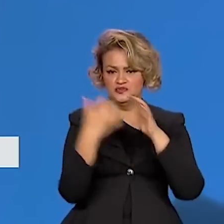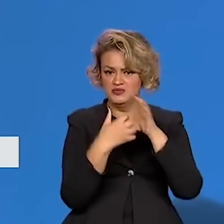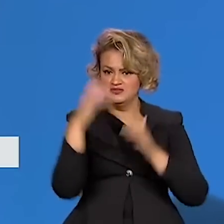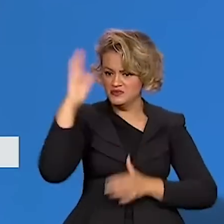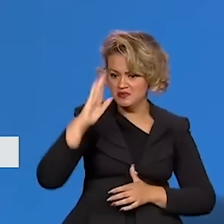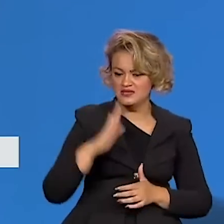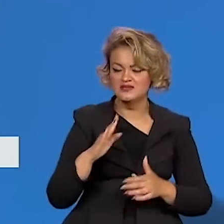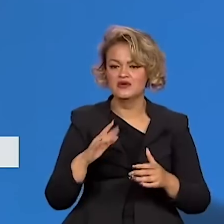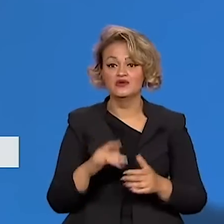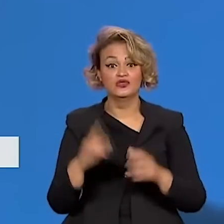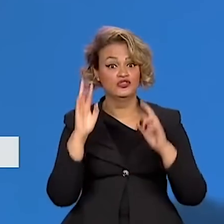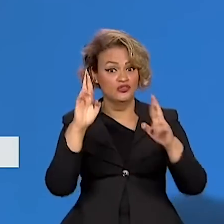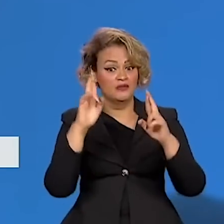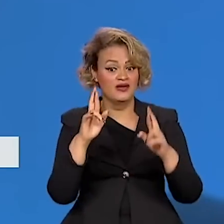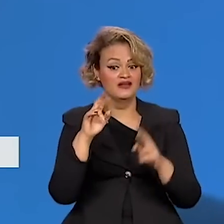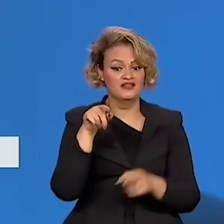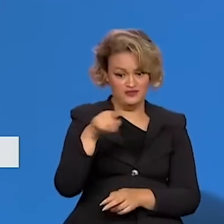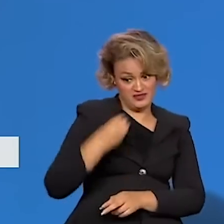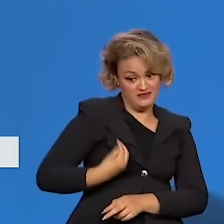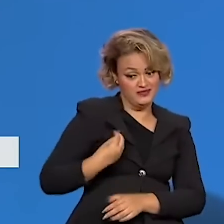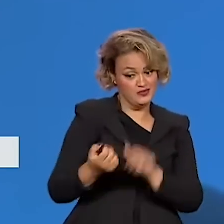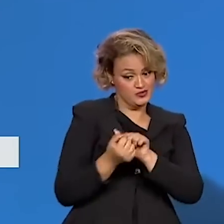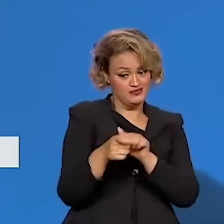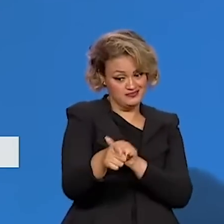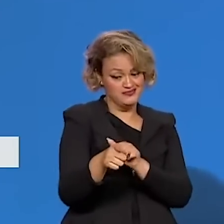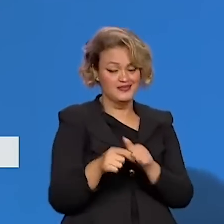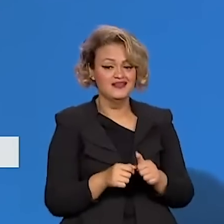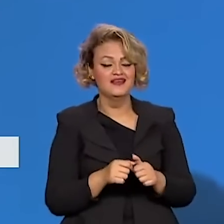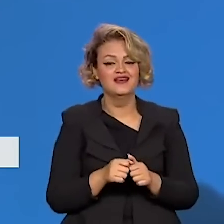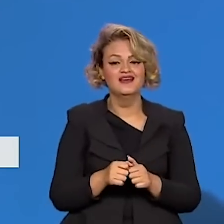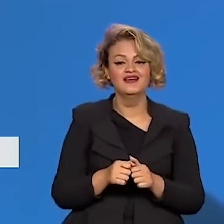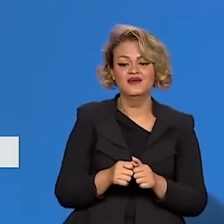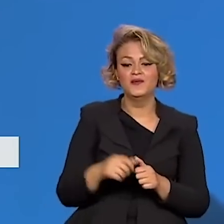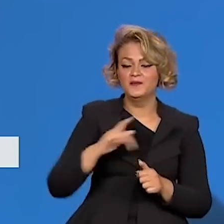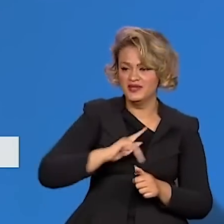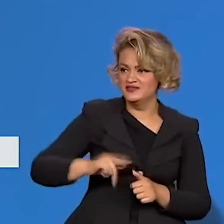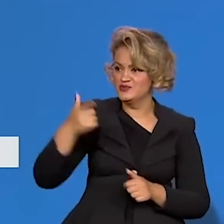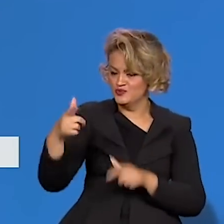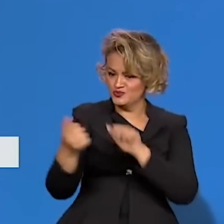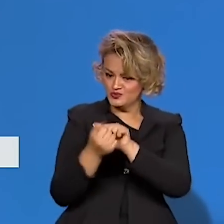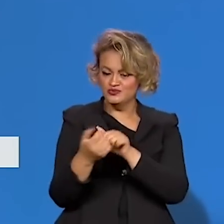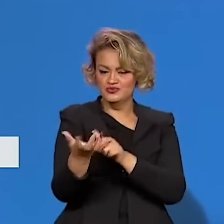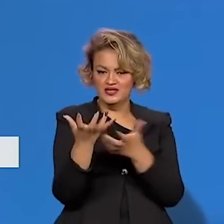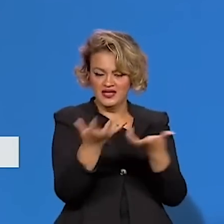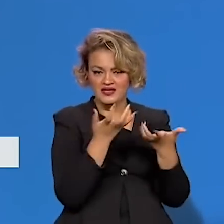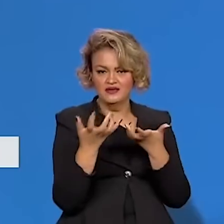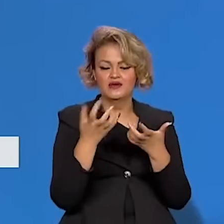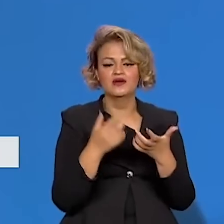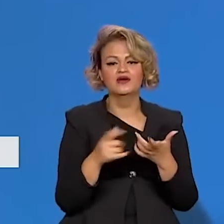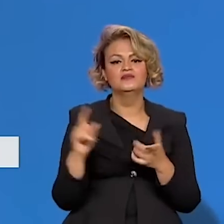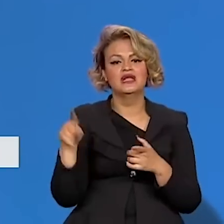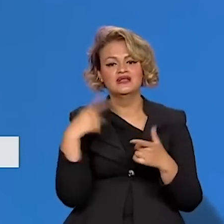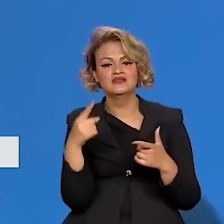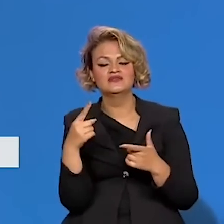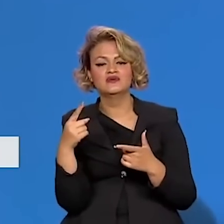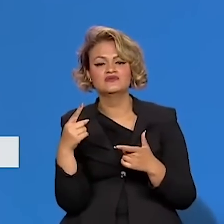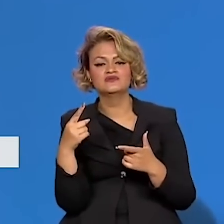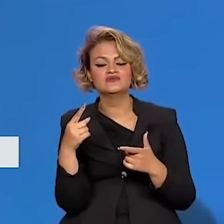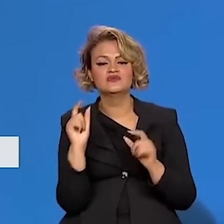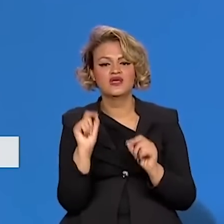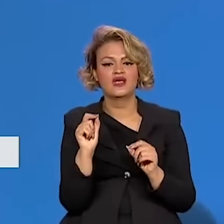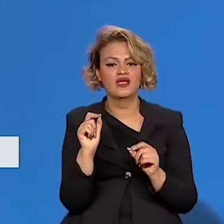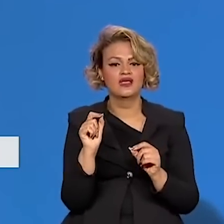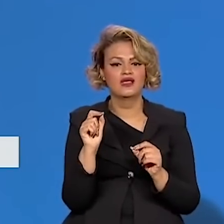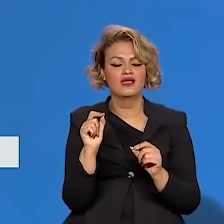Brasil eu espero que você esteja presente Espero que o presidente Marcelo possa comparecer para que a gente não deixe